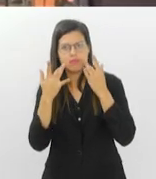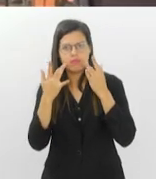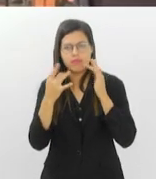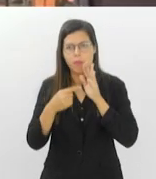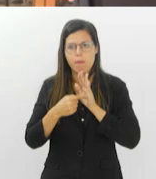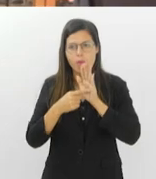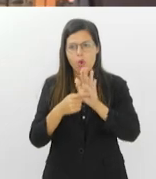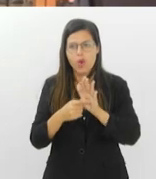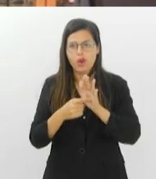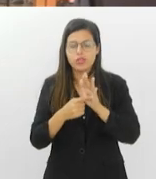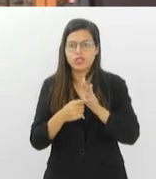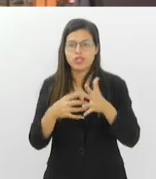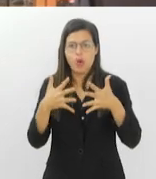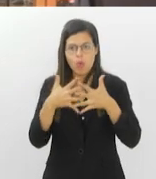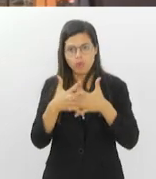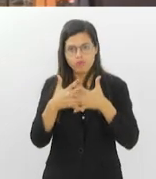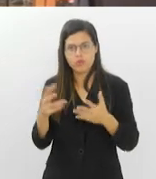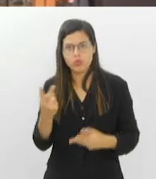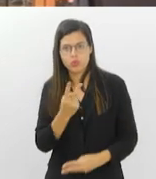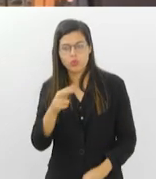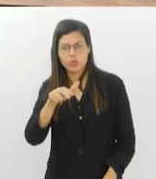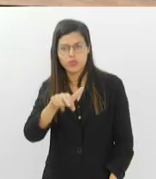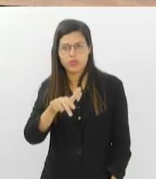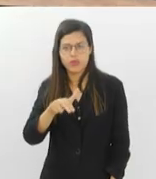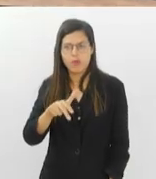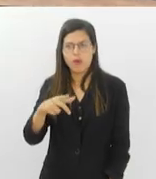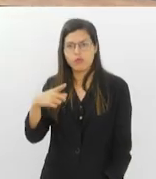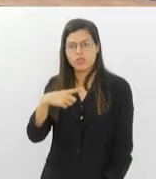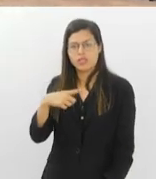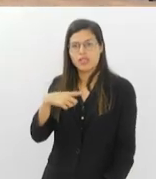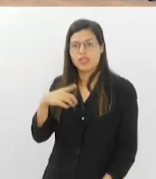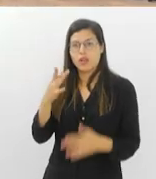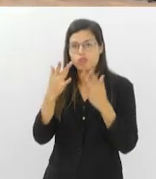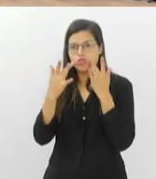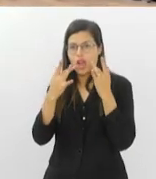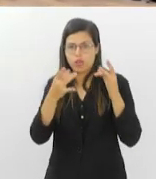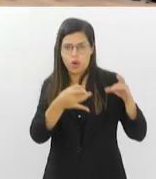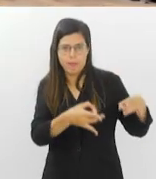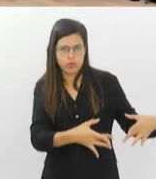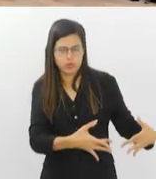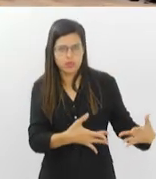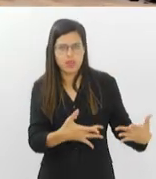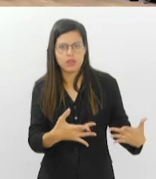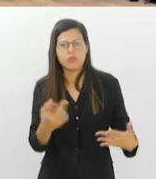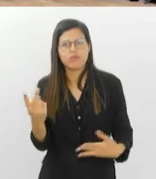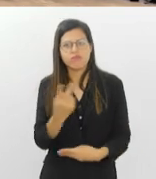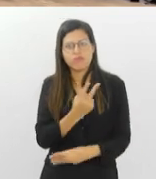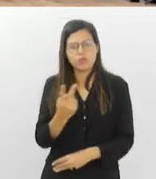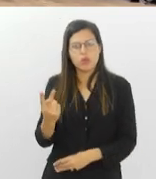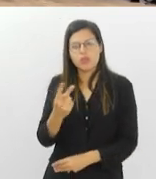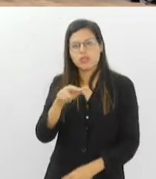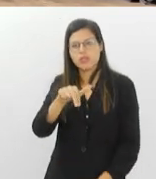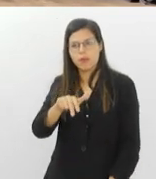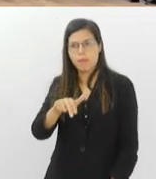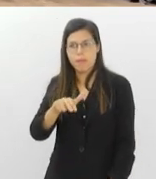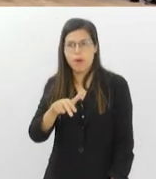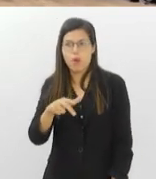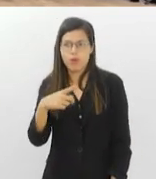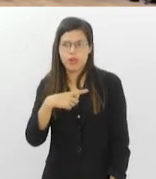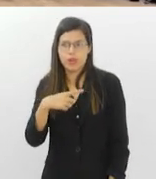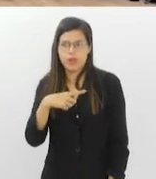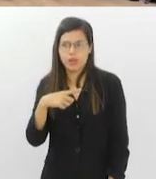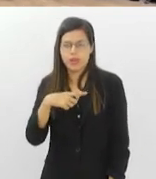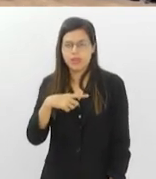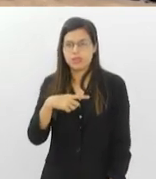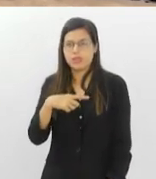conflitos de dois irmãos que herdam um teatro abandonado. São 3 narrativas entrelaçadas: a de 2 irmãos que herdam esse palco,